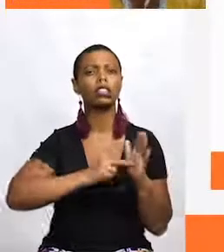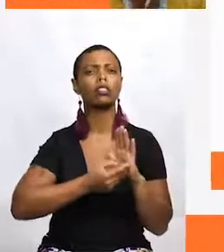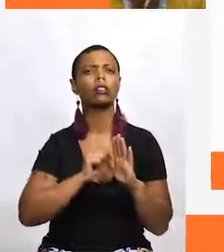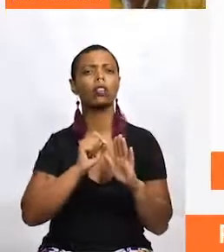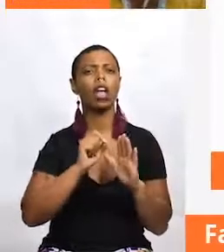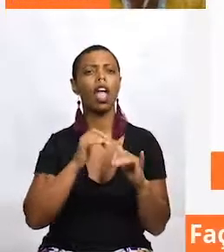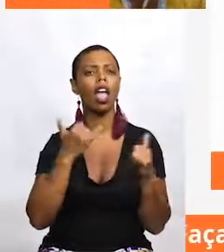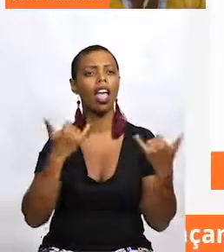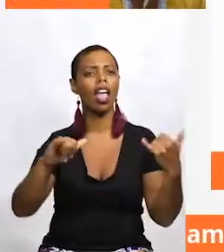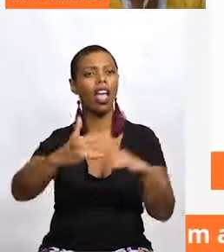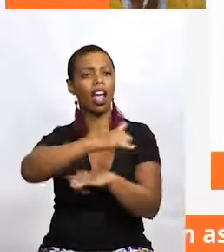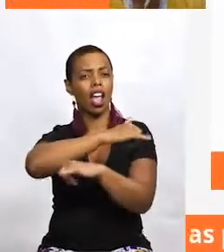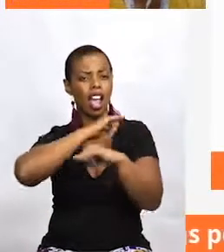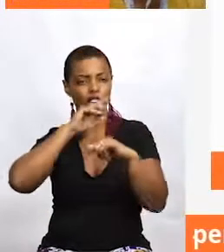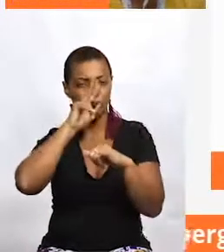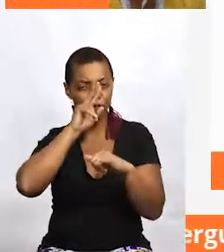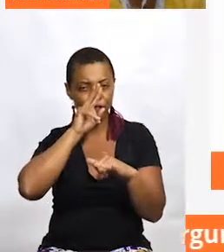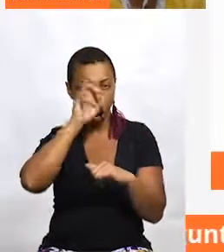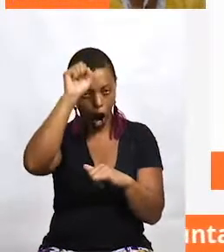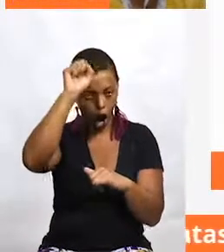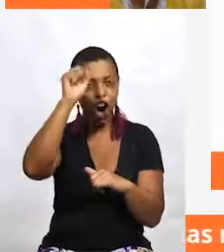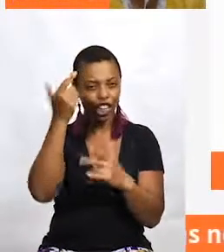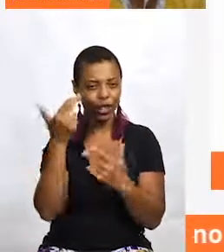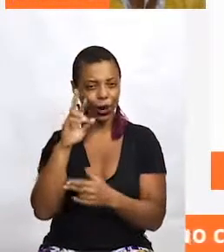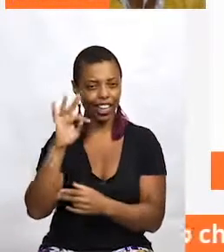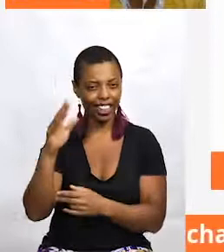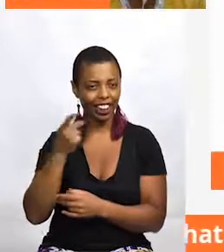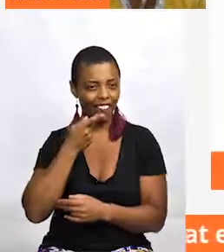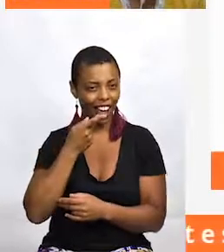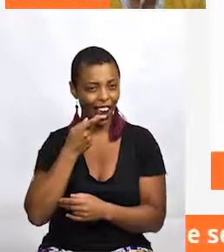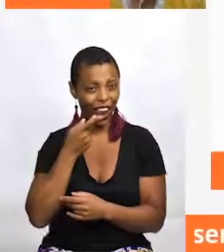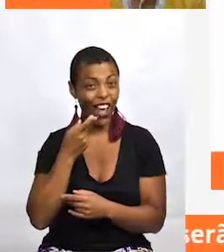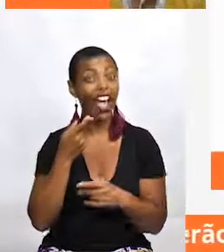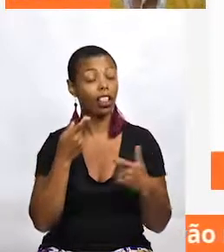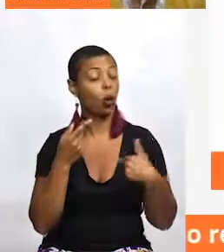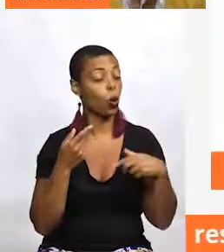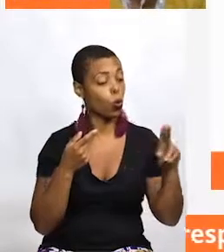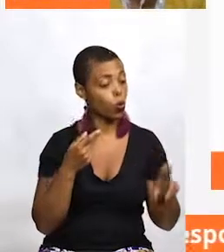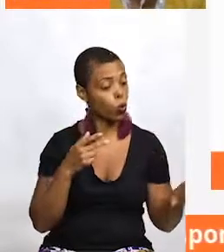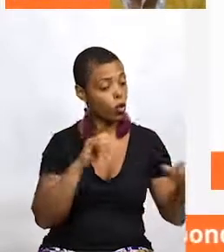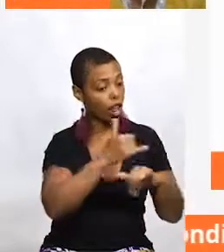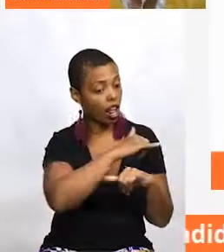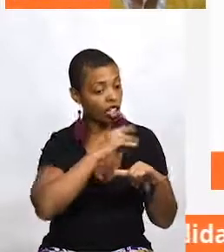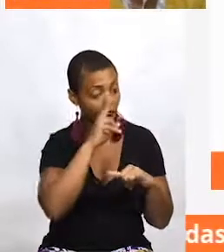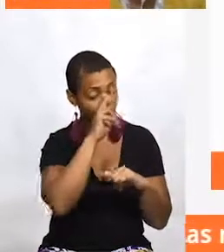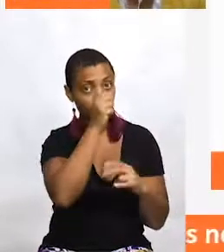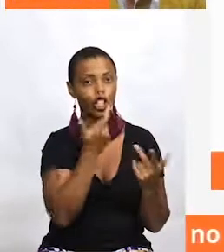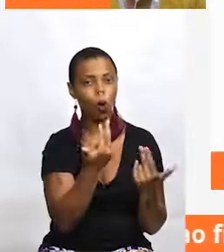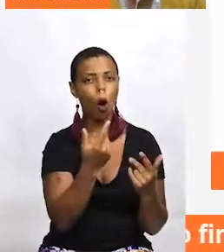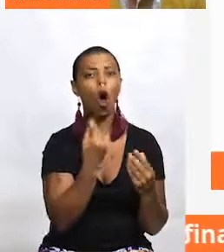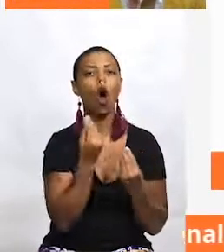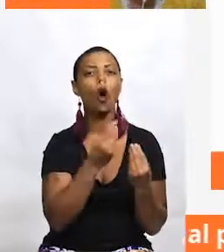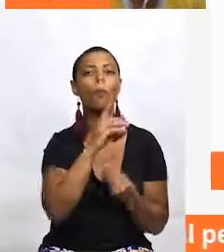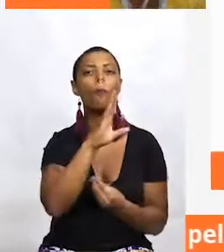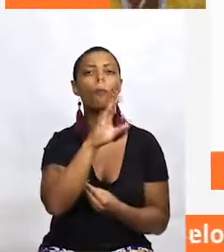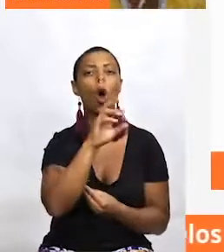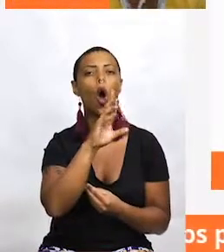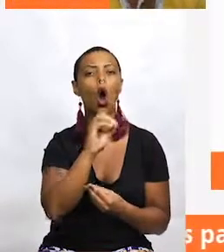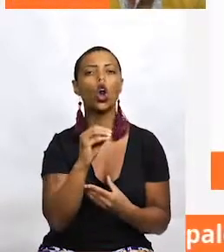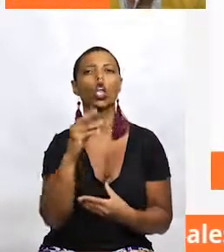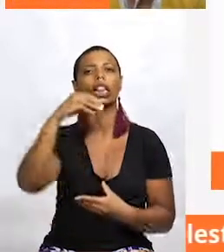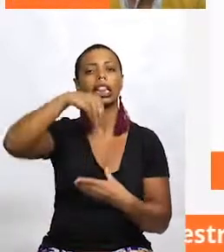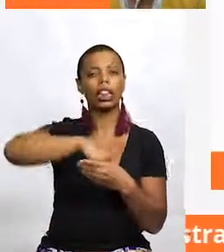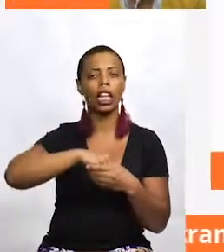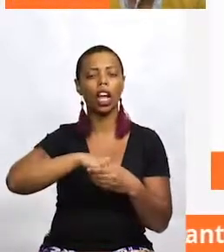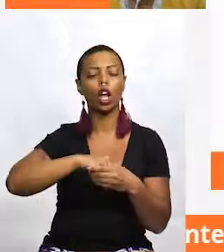energia fortíssima que a Rita falou. Eu uso uma energia tão forte quanto para colocar o boro dentro do silício, que era